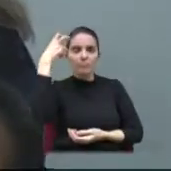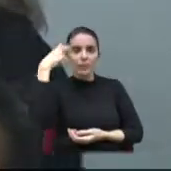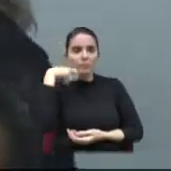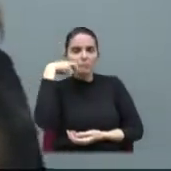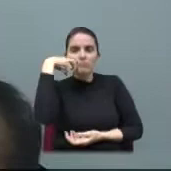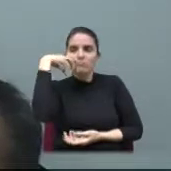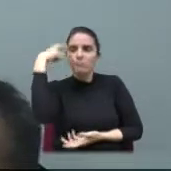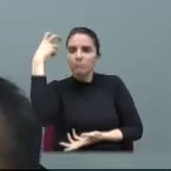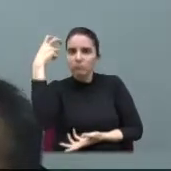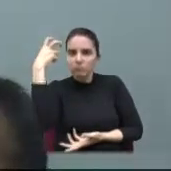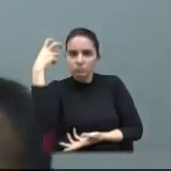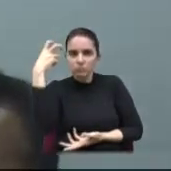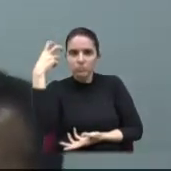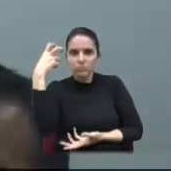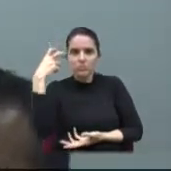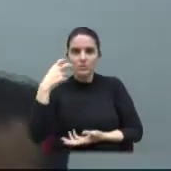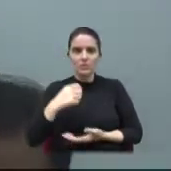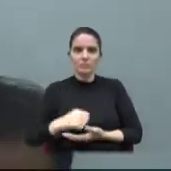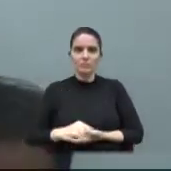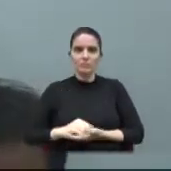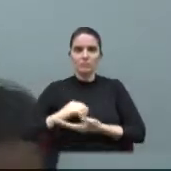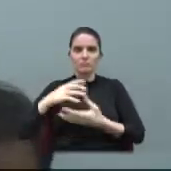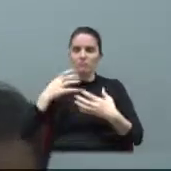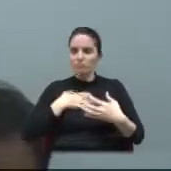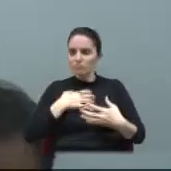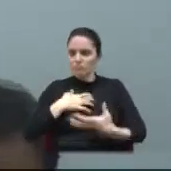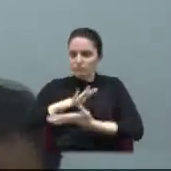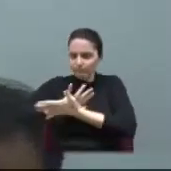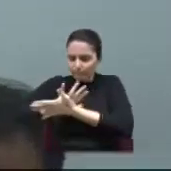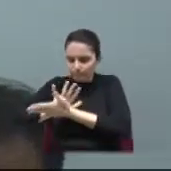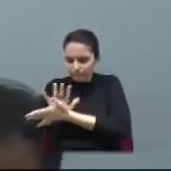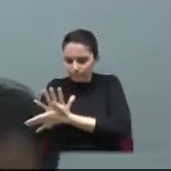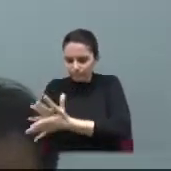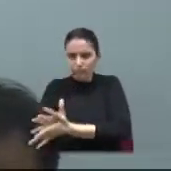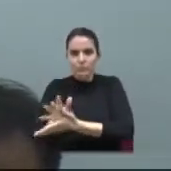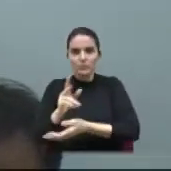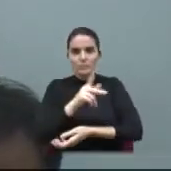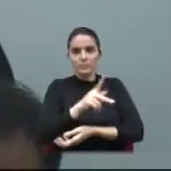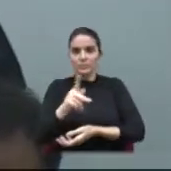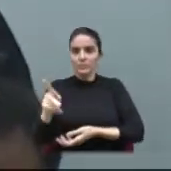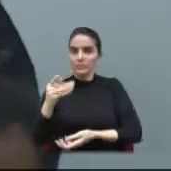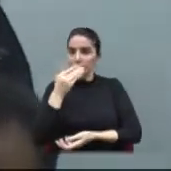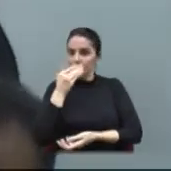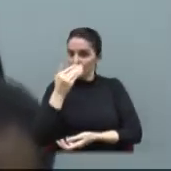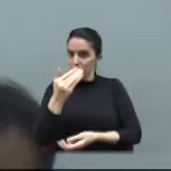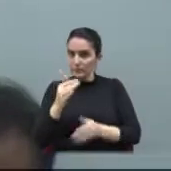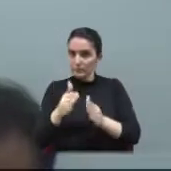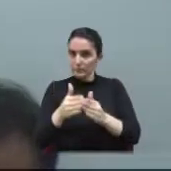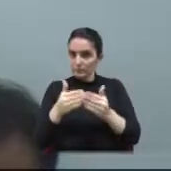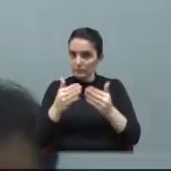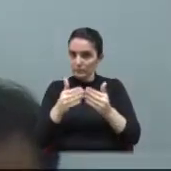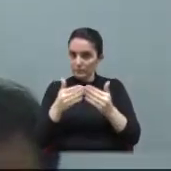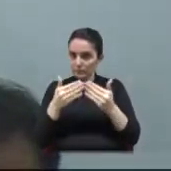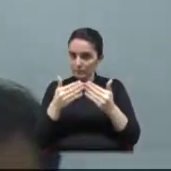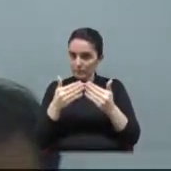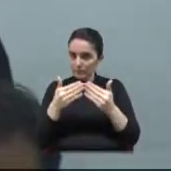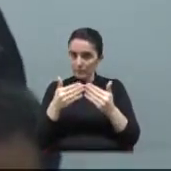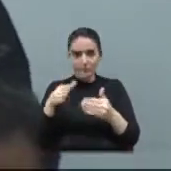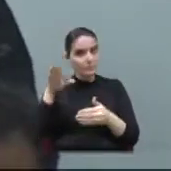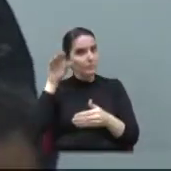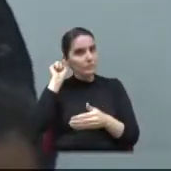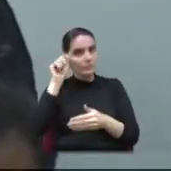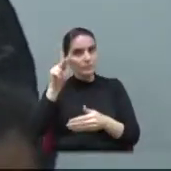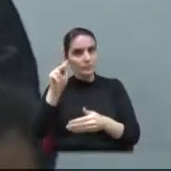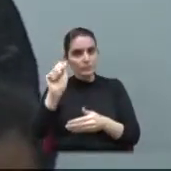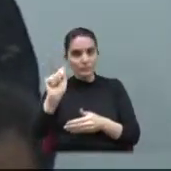vergonha! Humilhada! Humilhada! Senhor presidente, eu peço por gentileza que a gente ouça a Patrícia